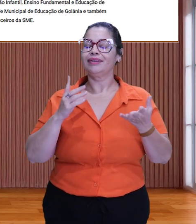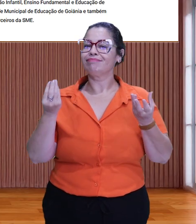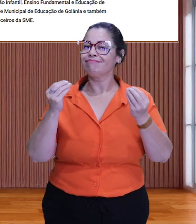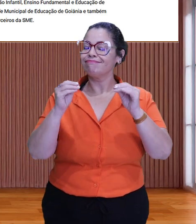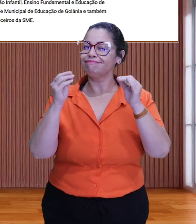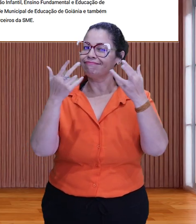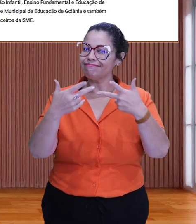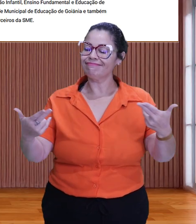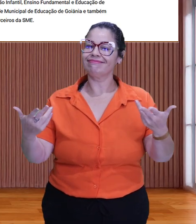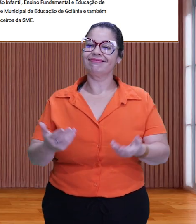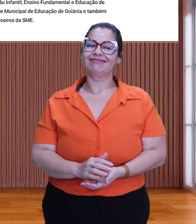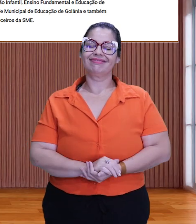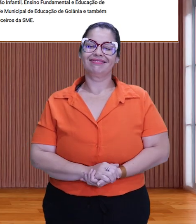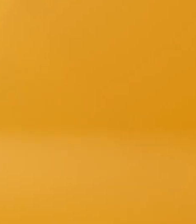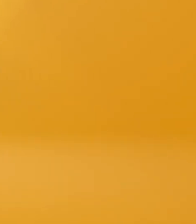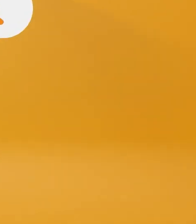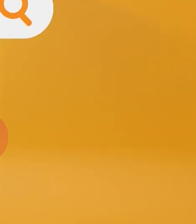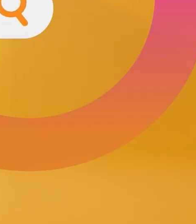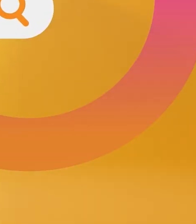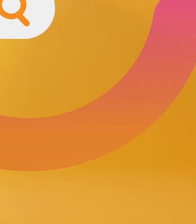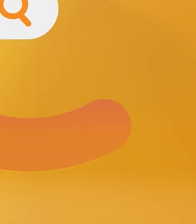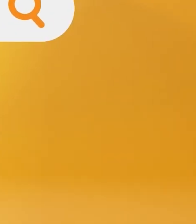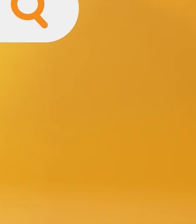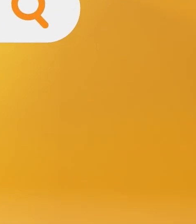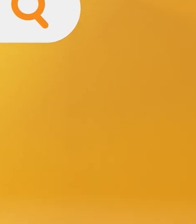vai mexer com tudo isso.